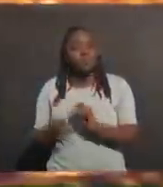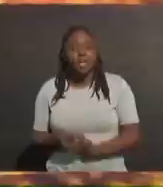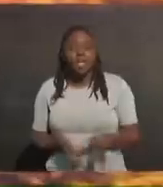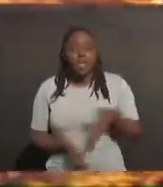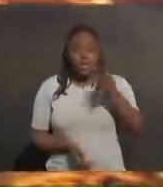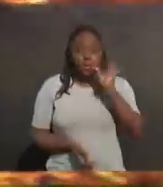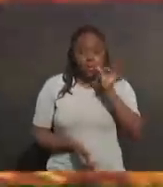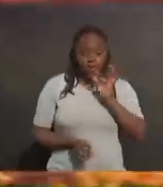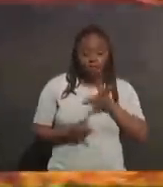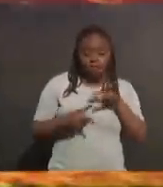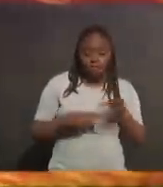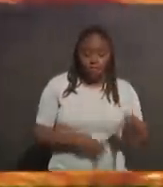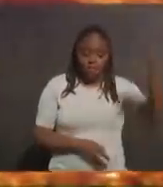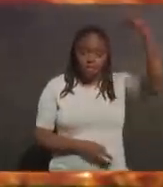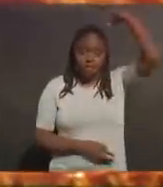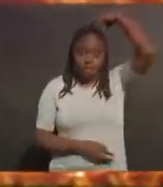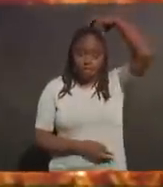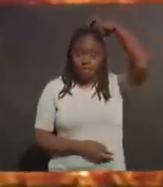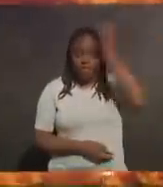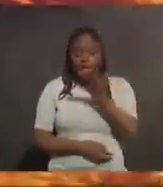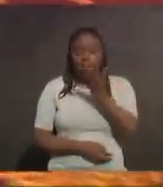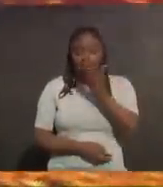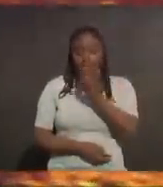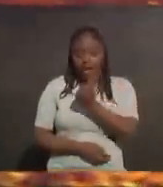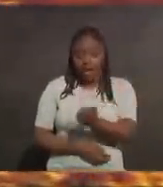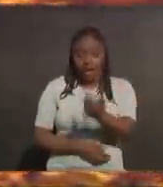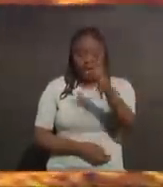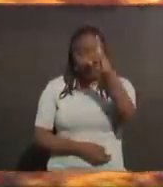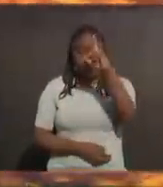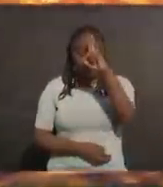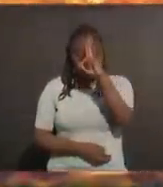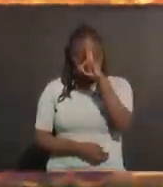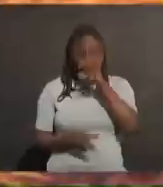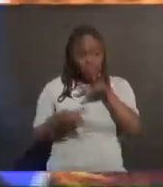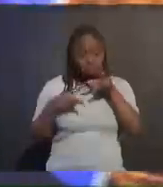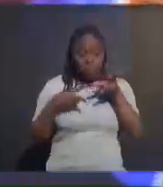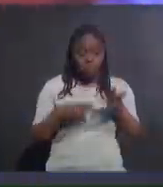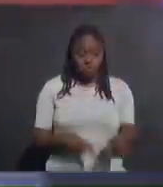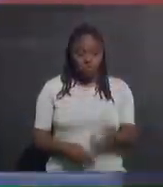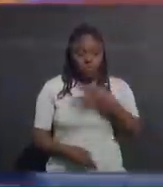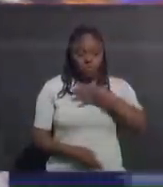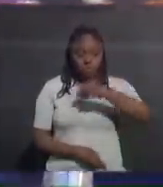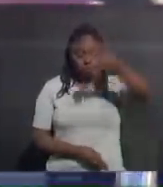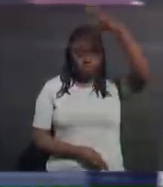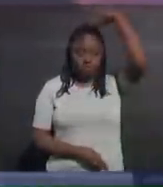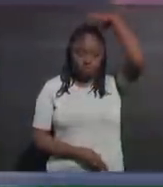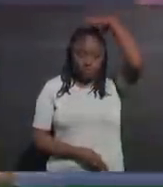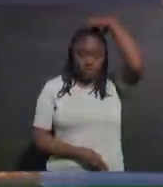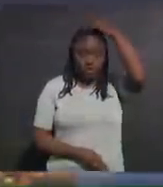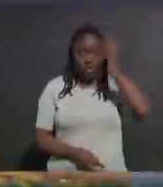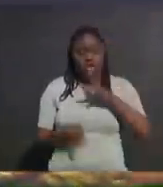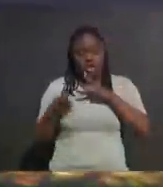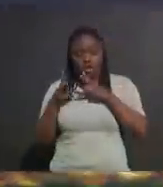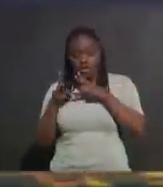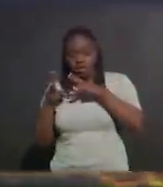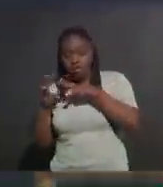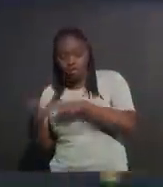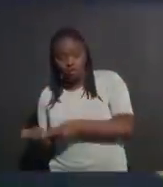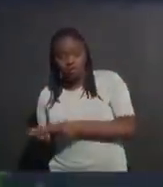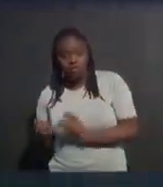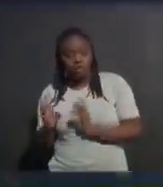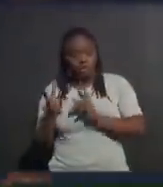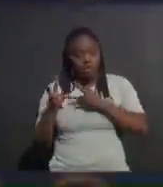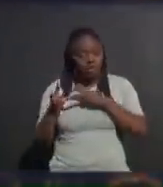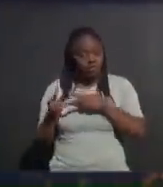café da manhã como um rei, almoce como um príncipe e jante como um mendigo. A gente levanta, não come nada, meio-dia come